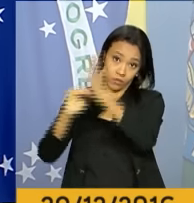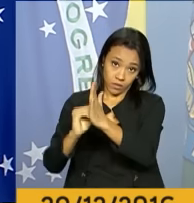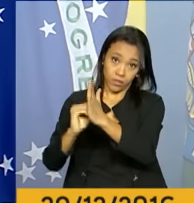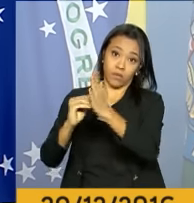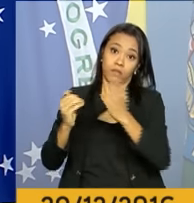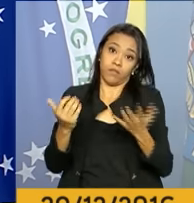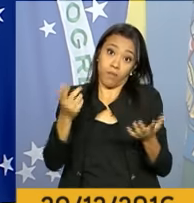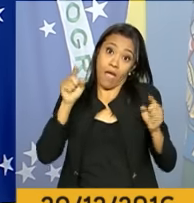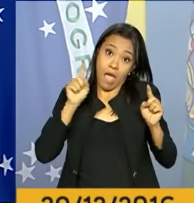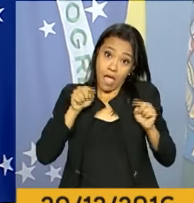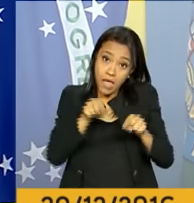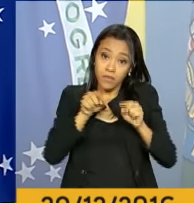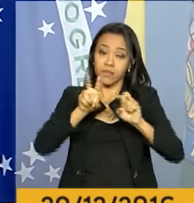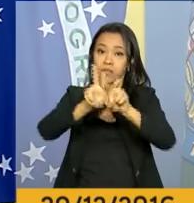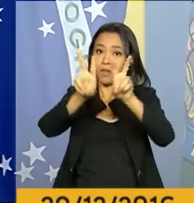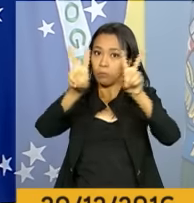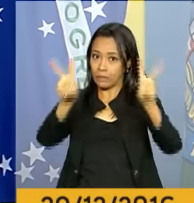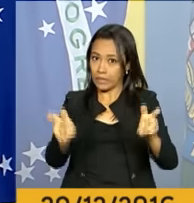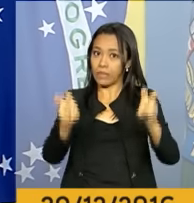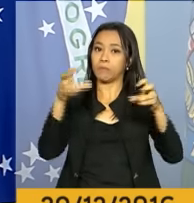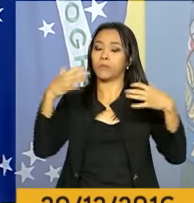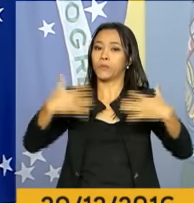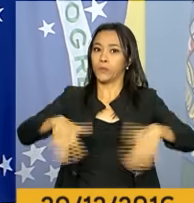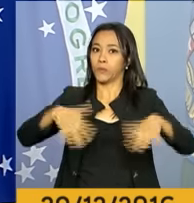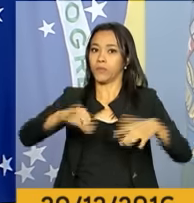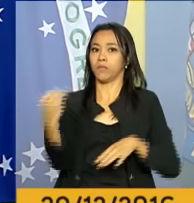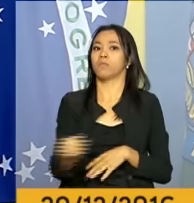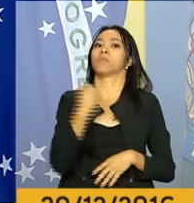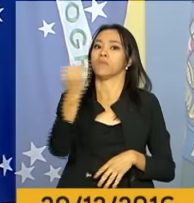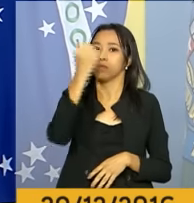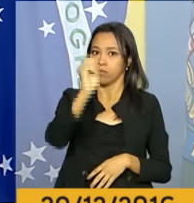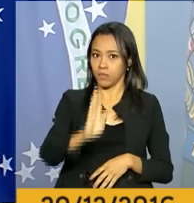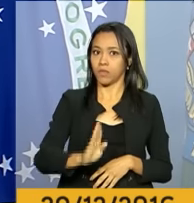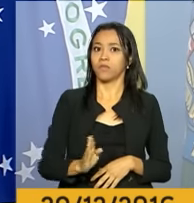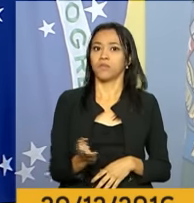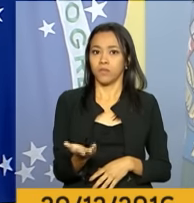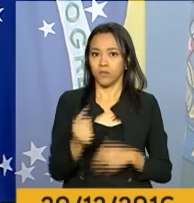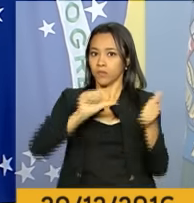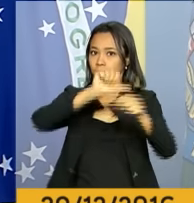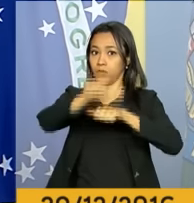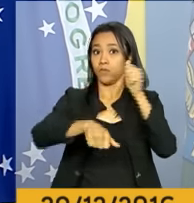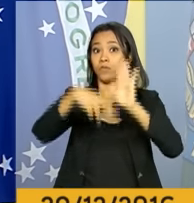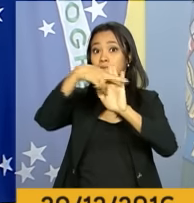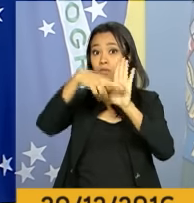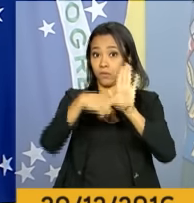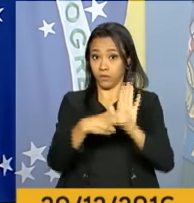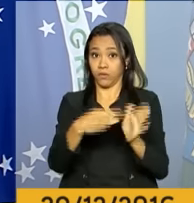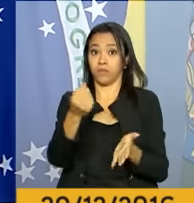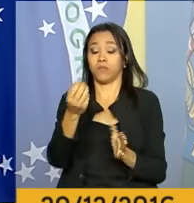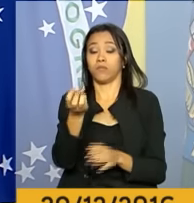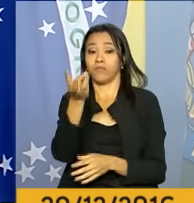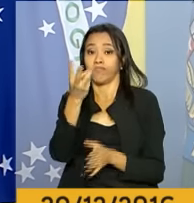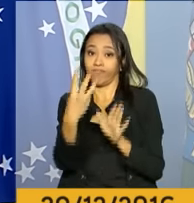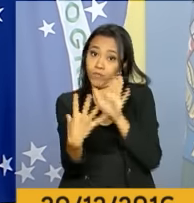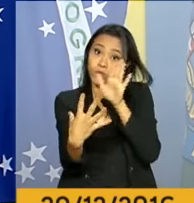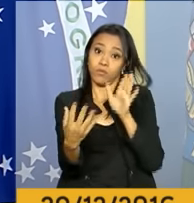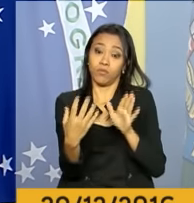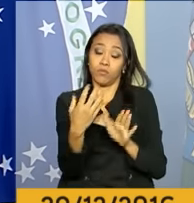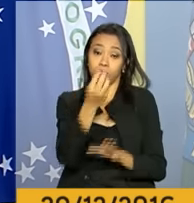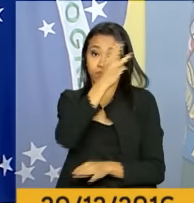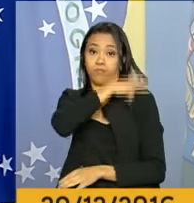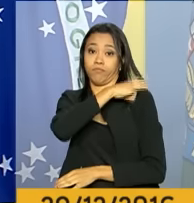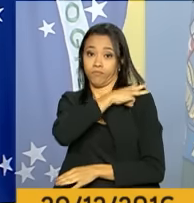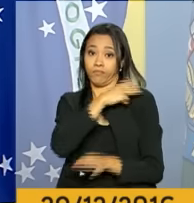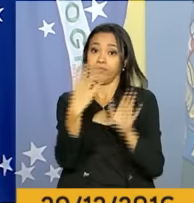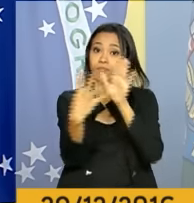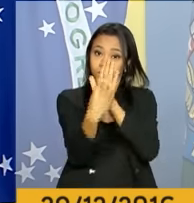tema digamos assim importante para o país e era uma das propostas eh